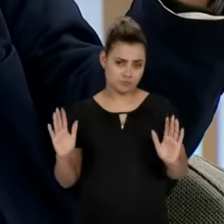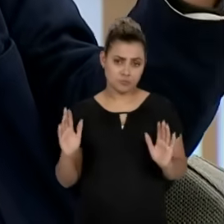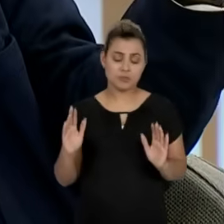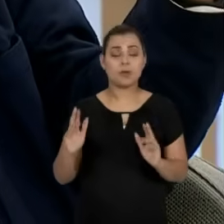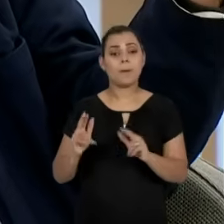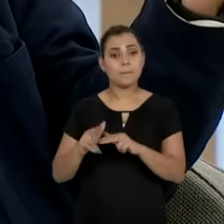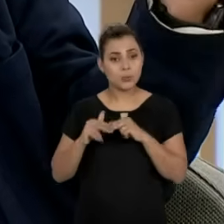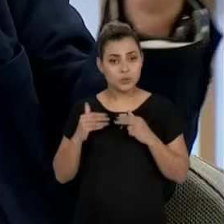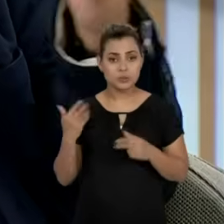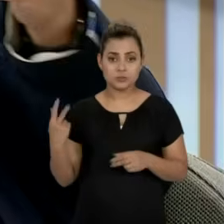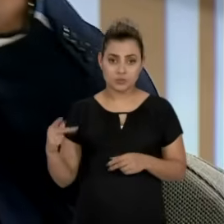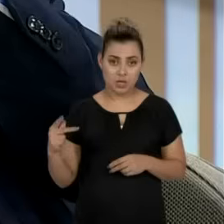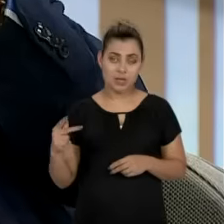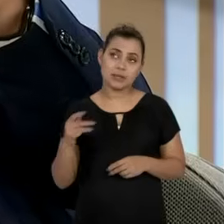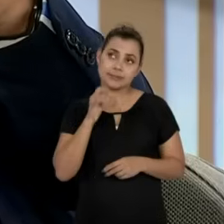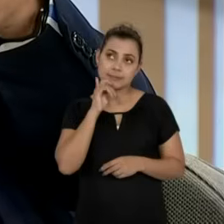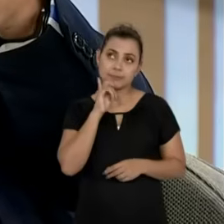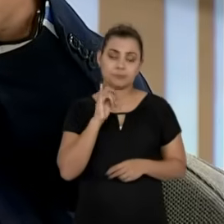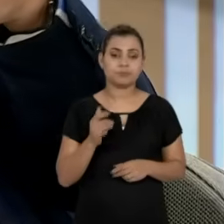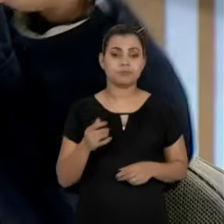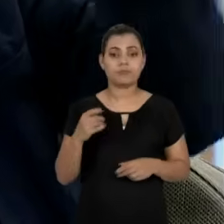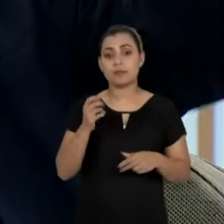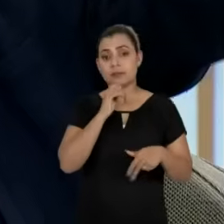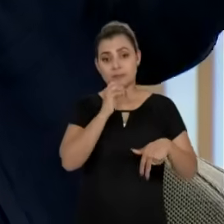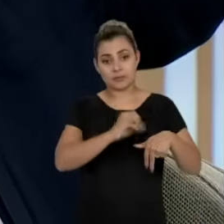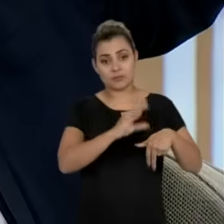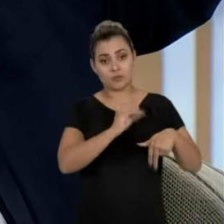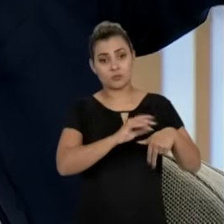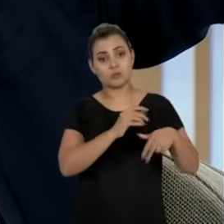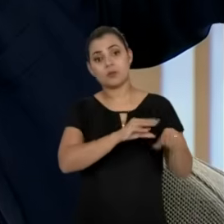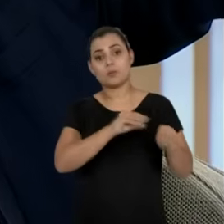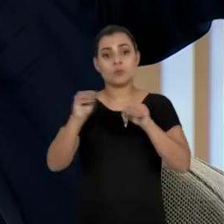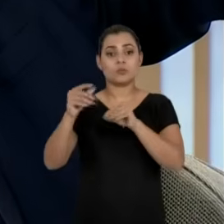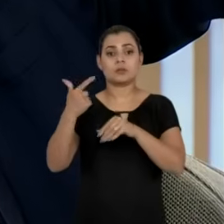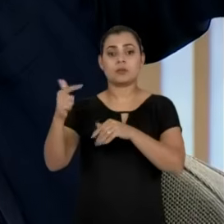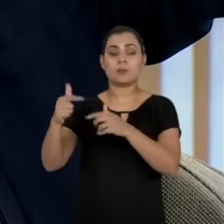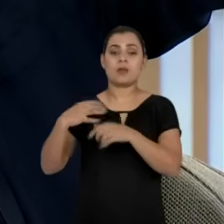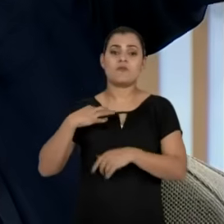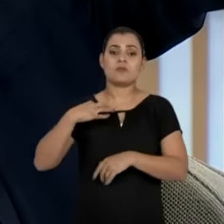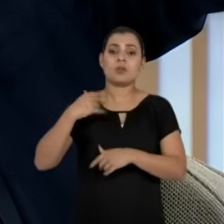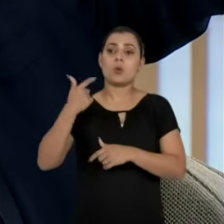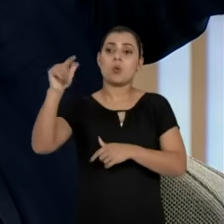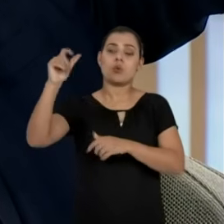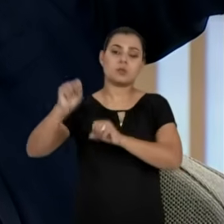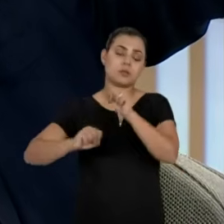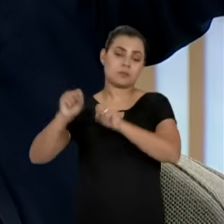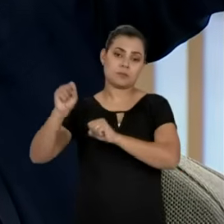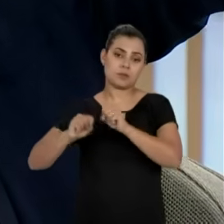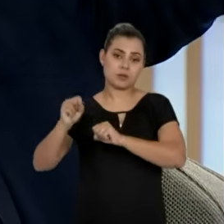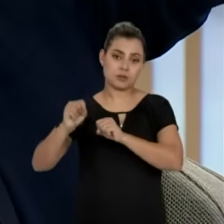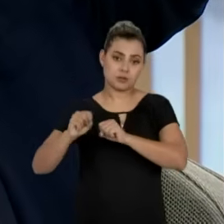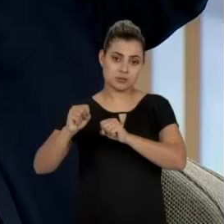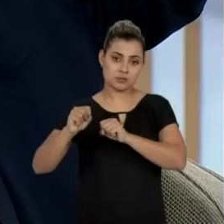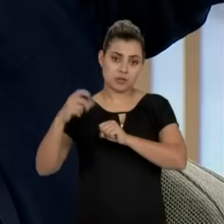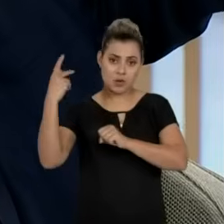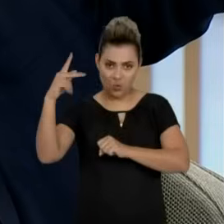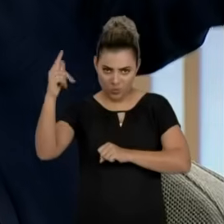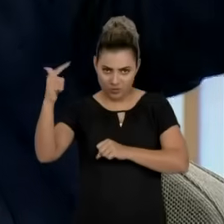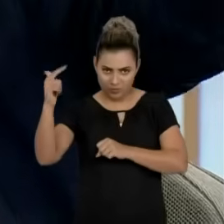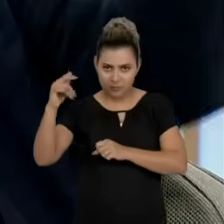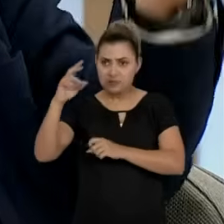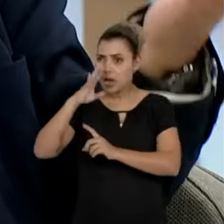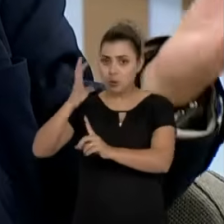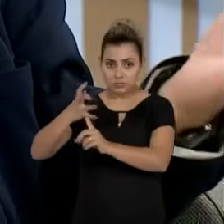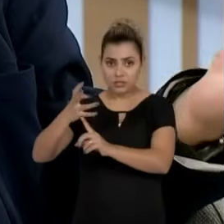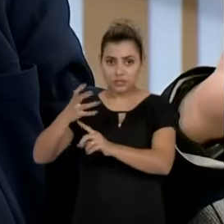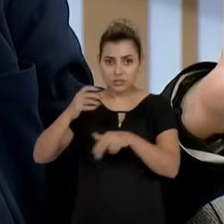então, se uma pessoa aqui da TV Cultura sai daqui, vai trabalhar como voluntário numa outra entidade filantrópica, a entidade acusada de alguma